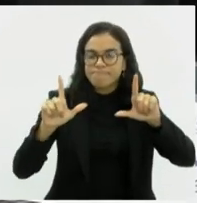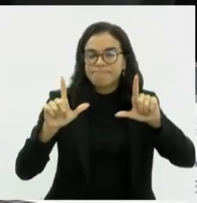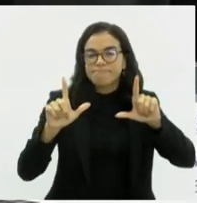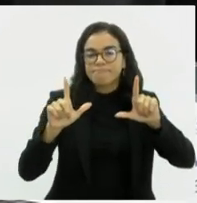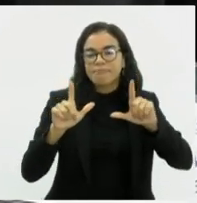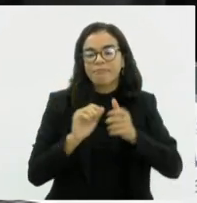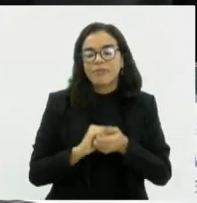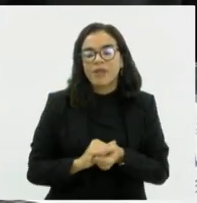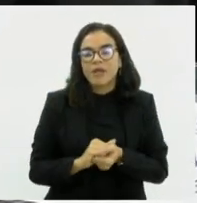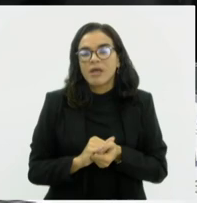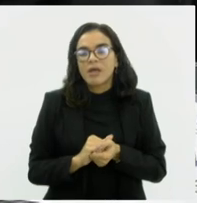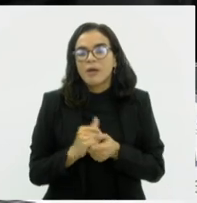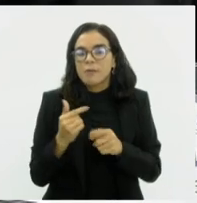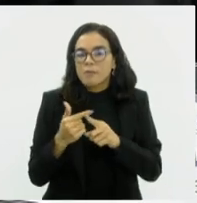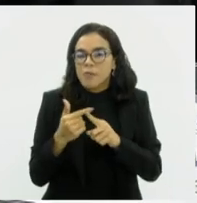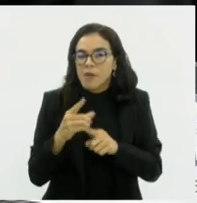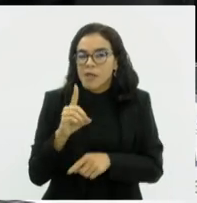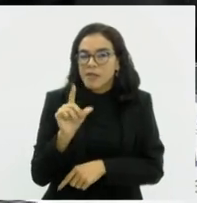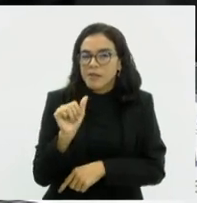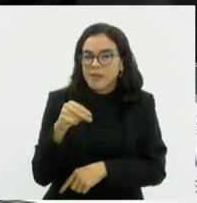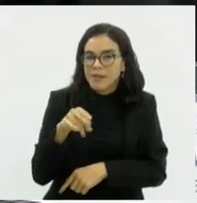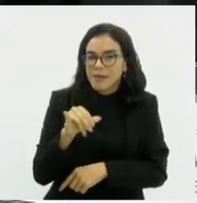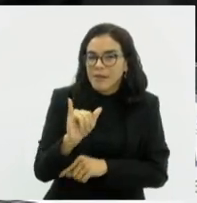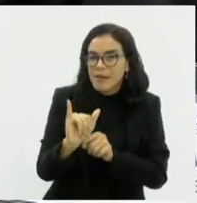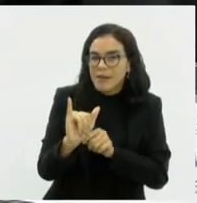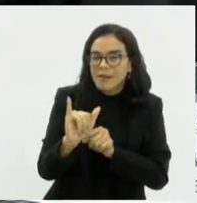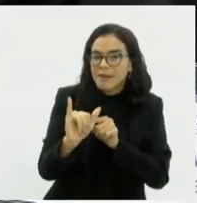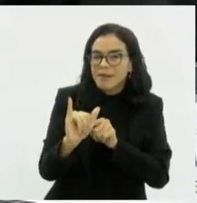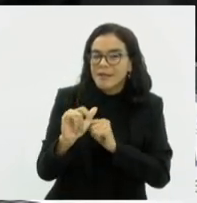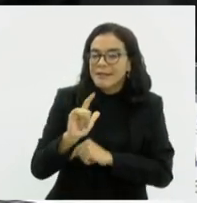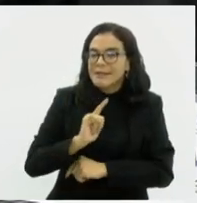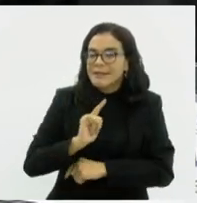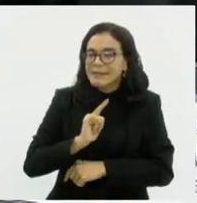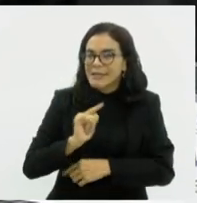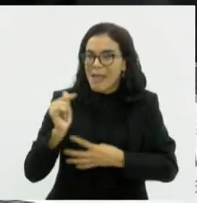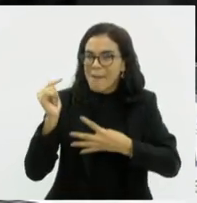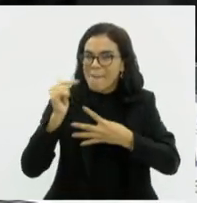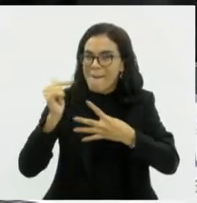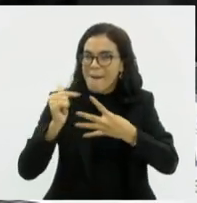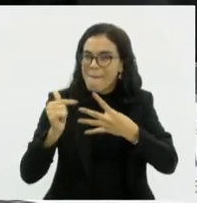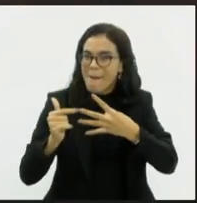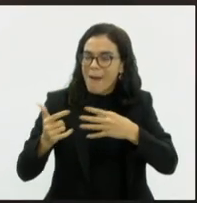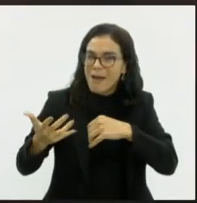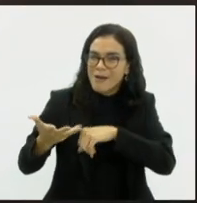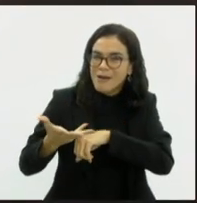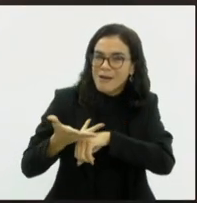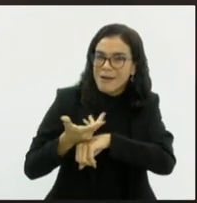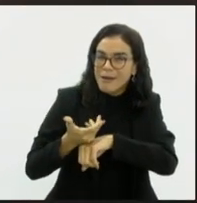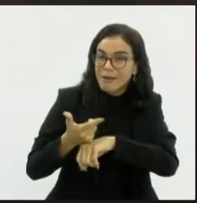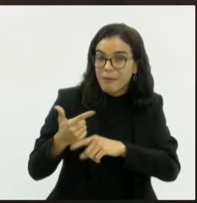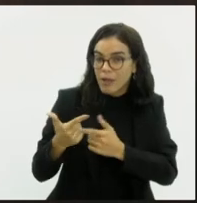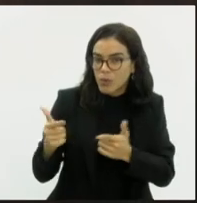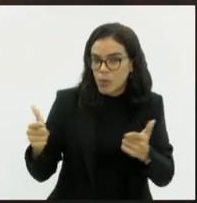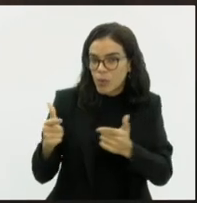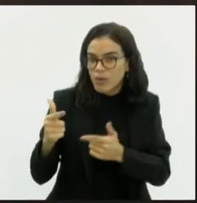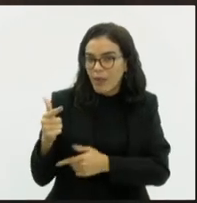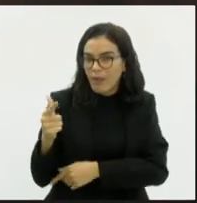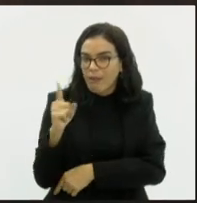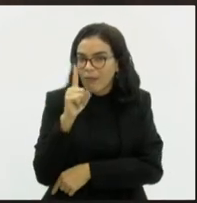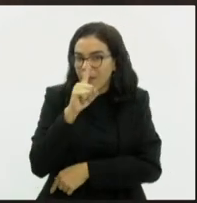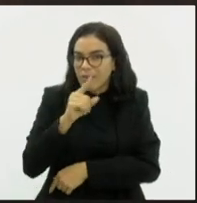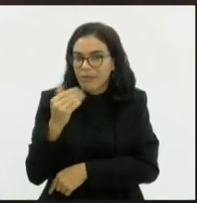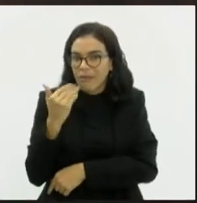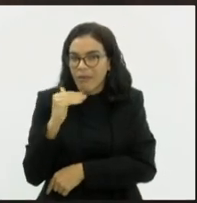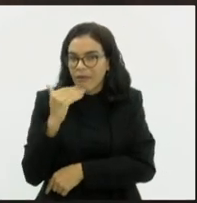disso, porque a Dani, ela tem muitas qualidades do pai, mas não tem os defeitos do Eduardo Cunha,